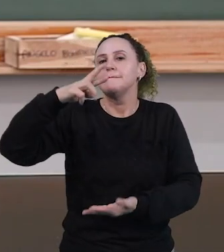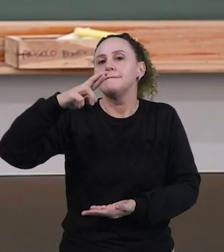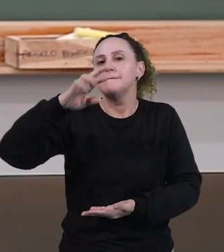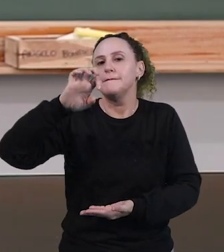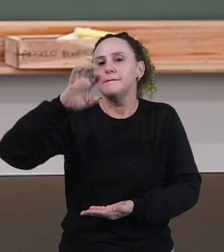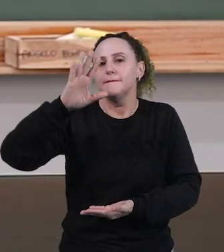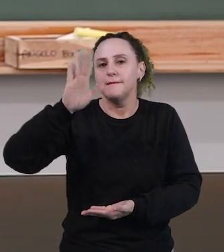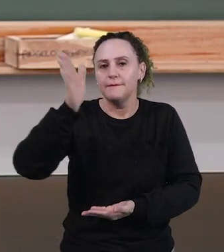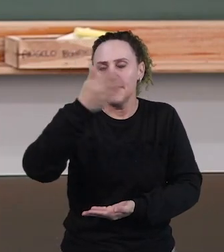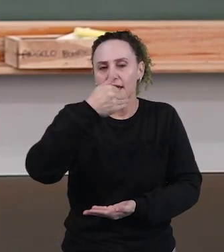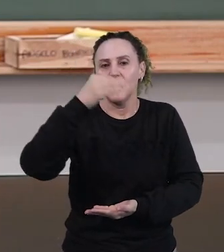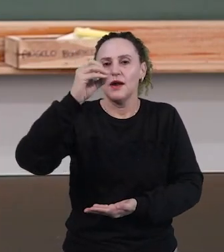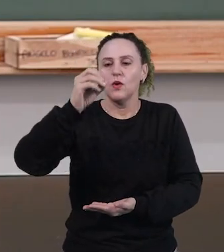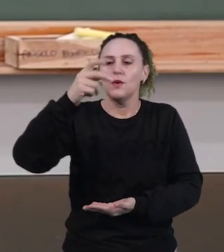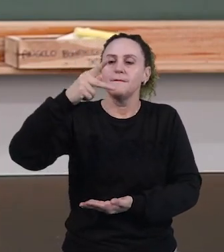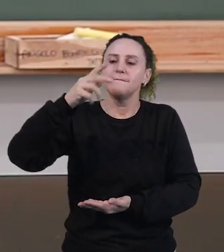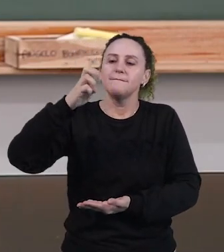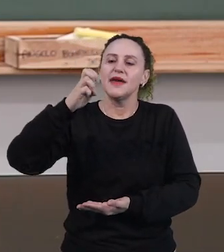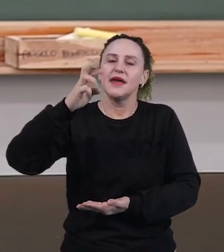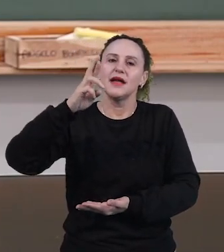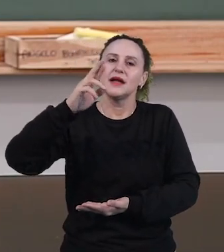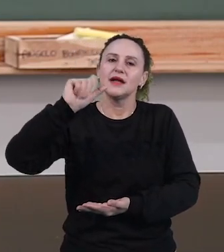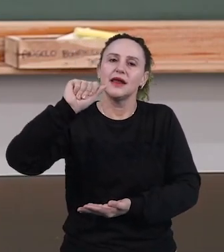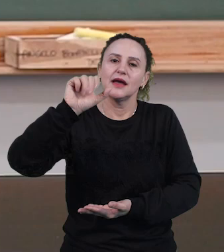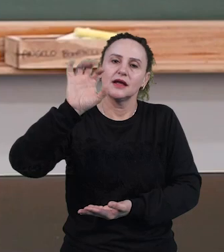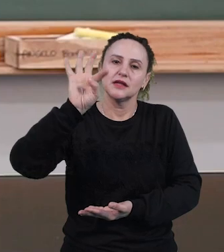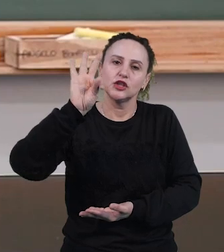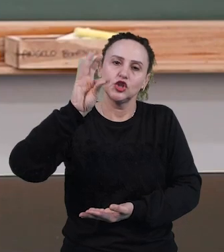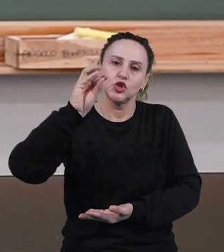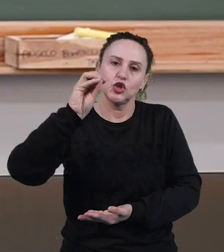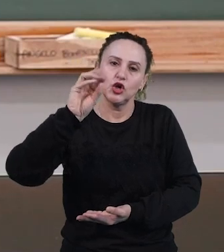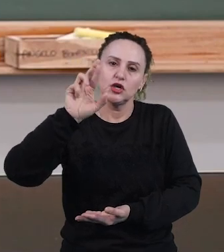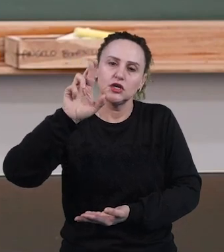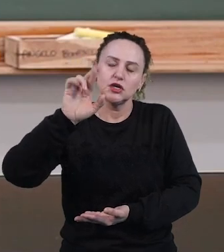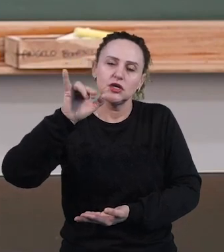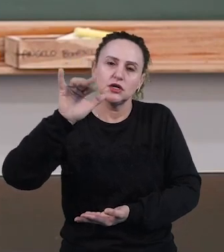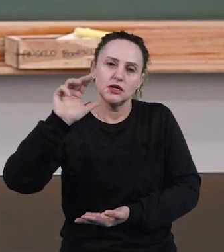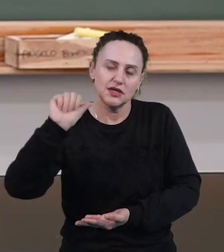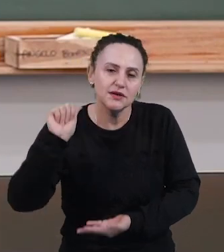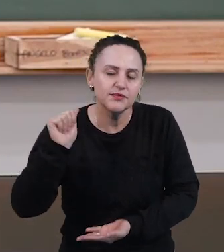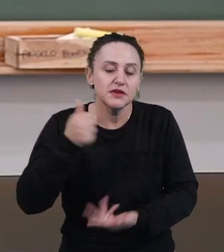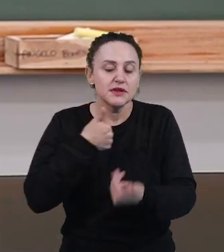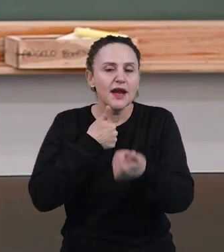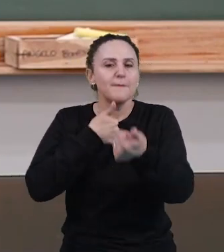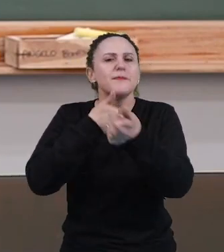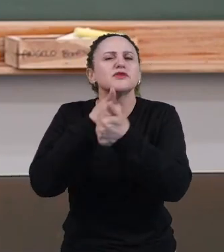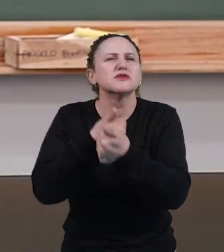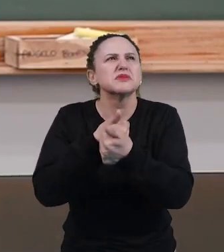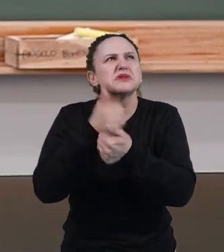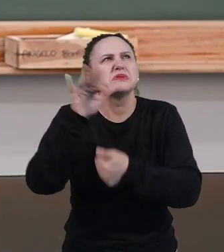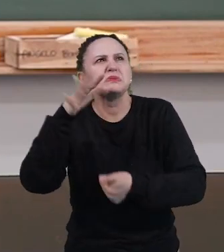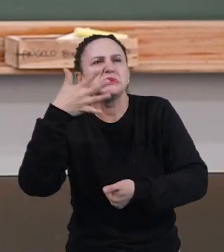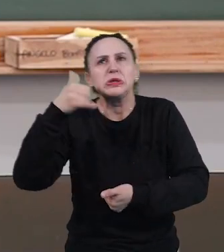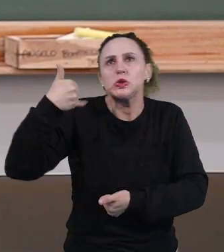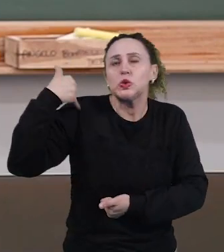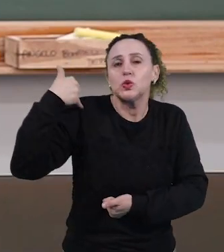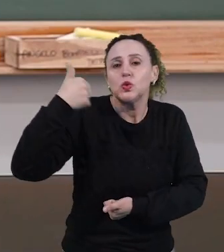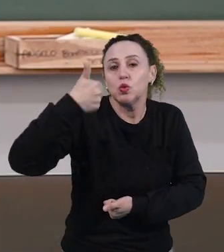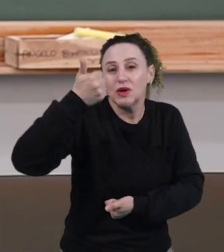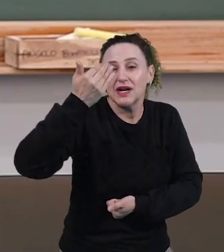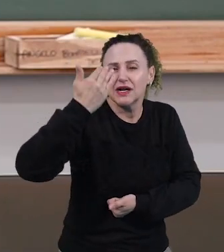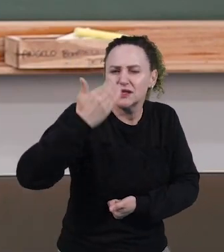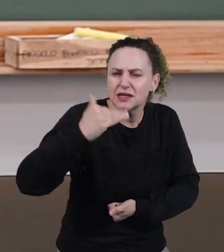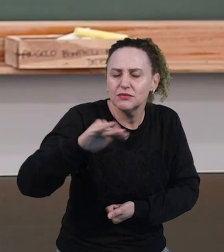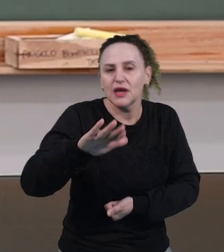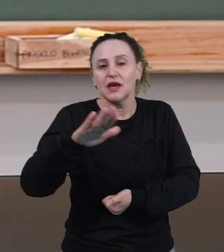né, que o Piaget chama, depois nós fomos para operatória, e de aproximadamente 1 ano e meio, 2 a